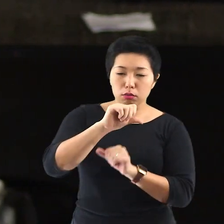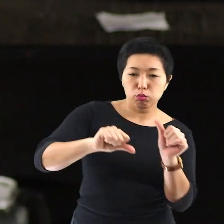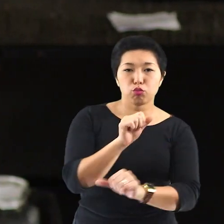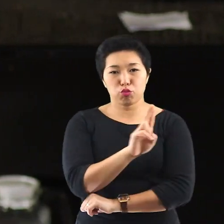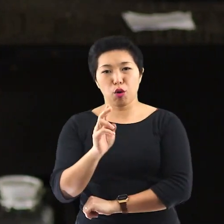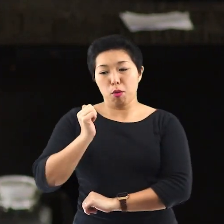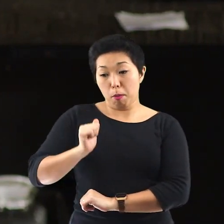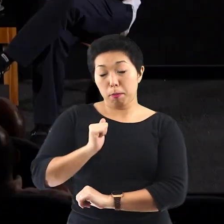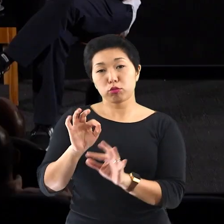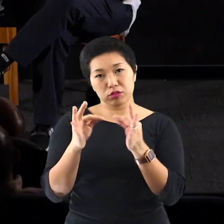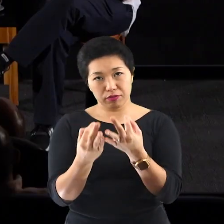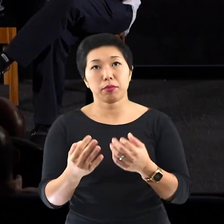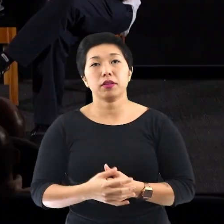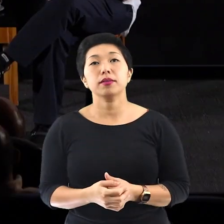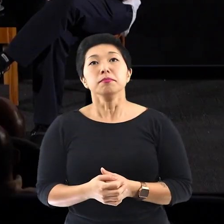Bolsa Família